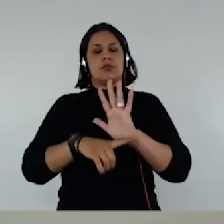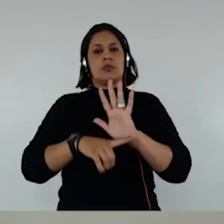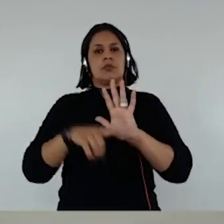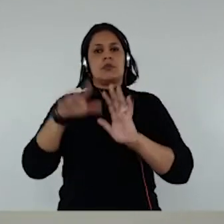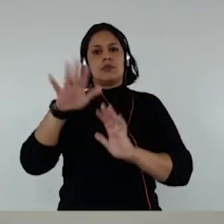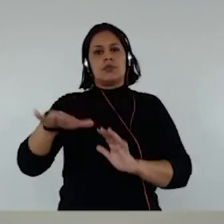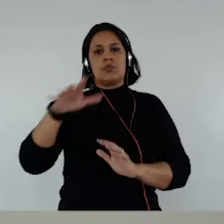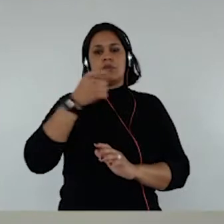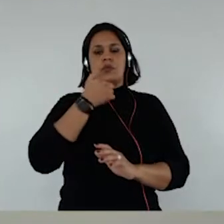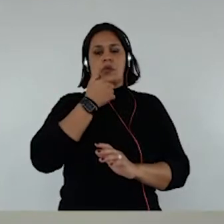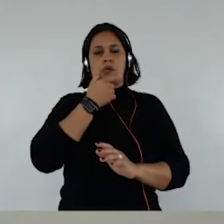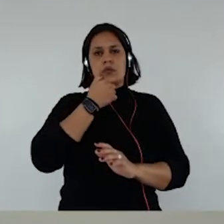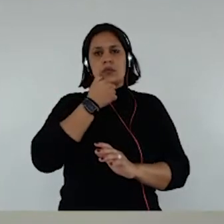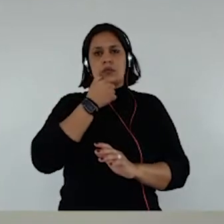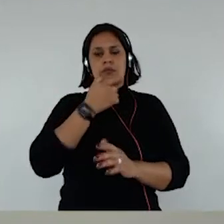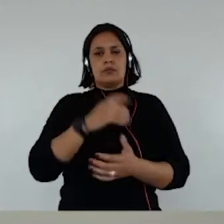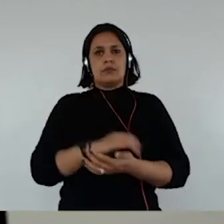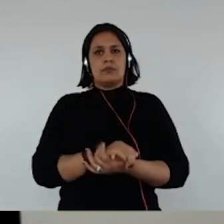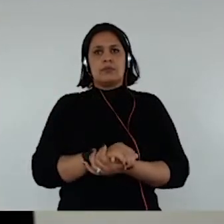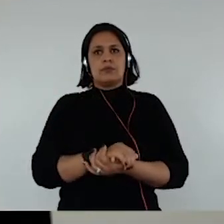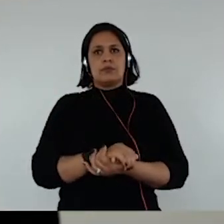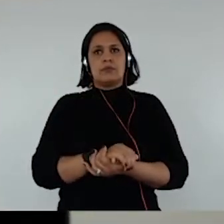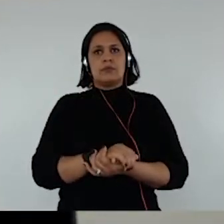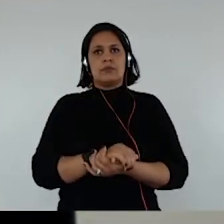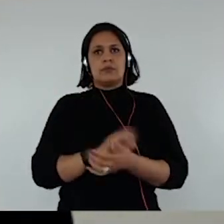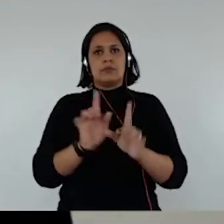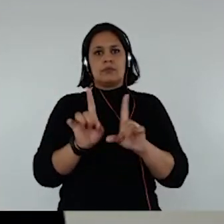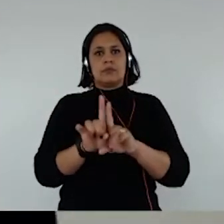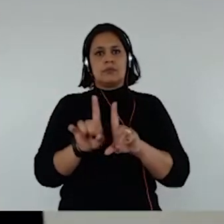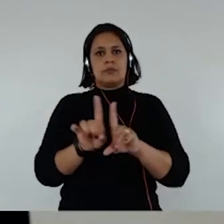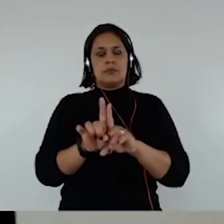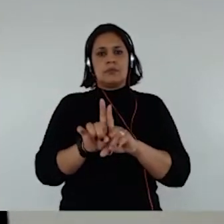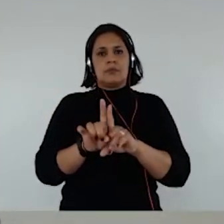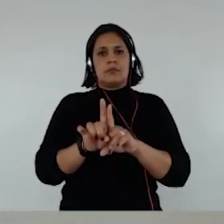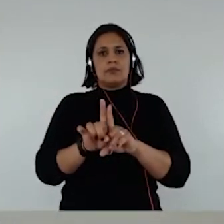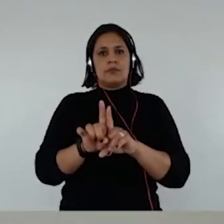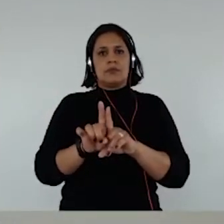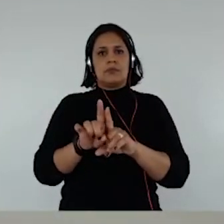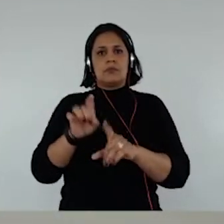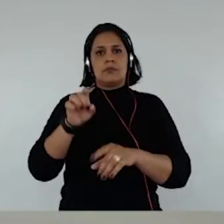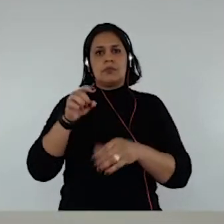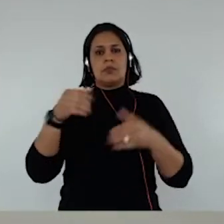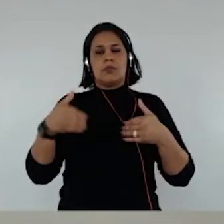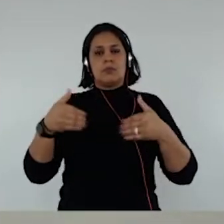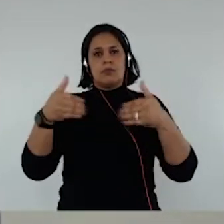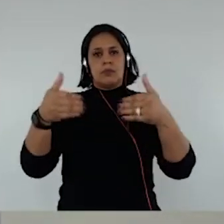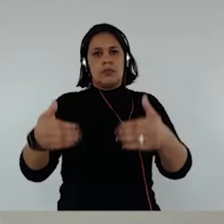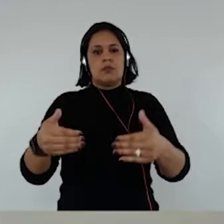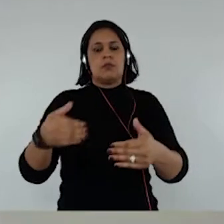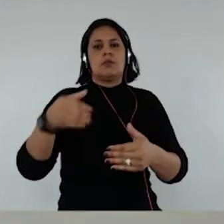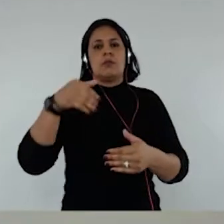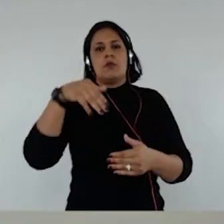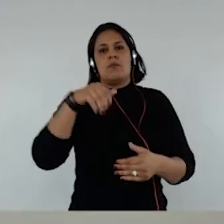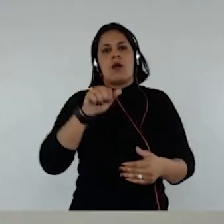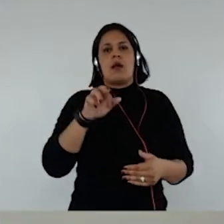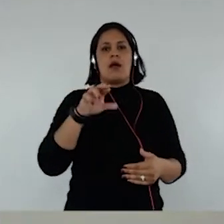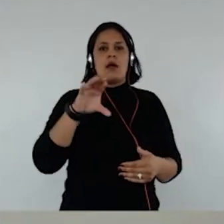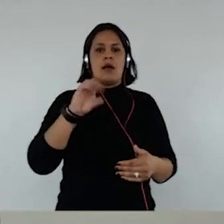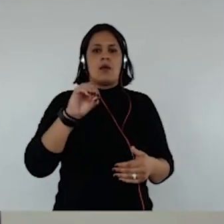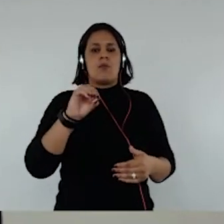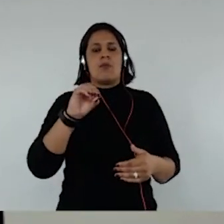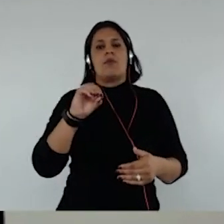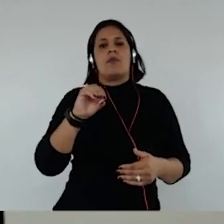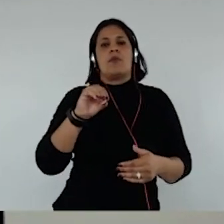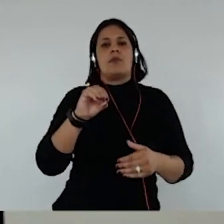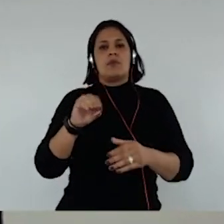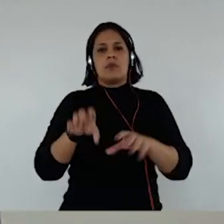na Inglaterra, e por fim, nosso excelentíssimo ministro Marco Aurélio Belize, graduado na Faculdade